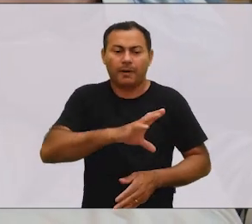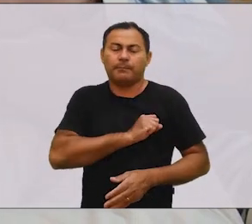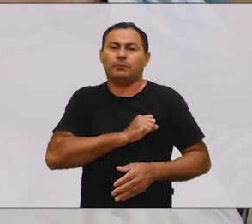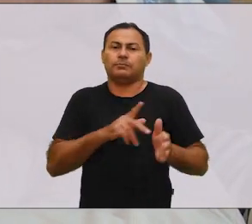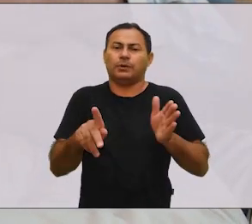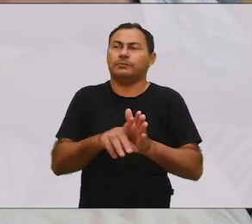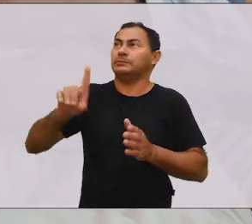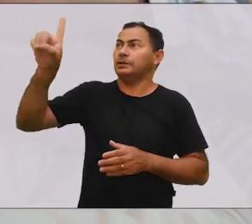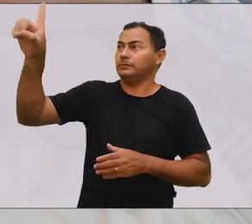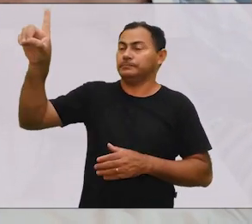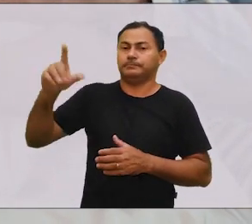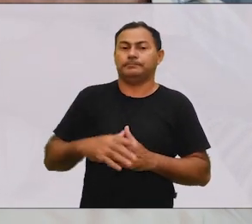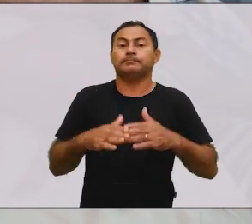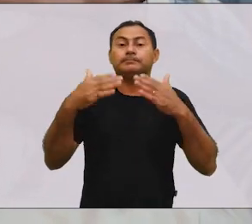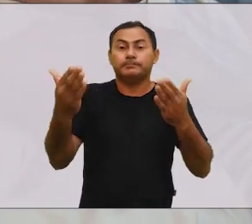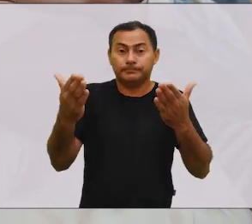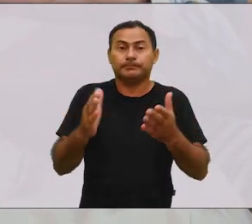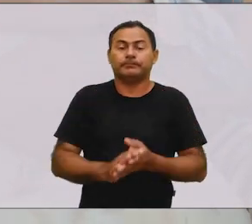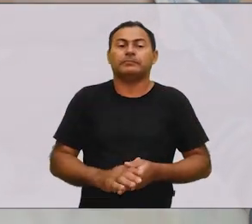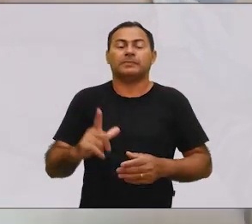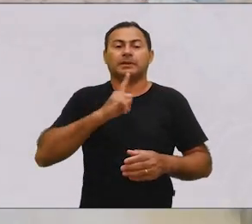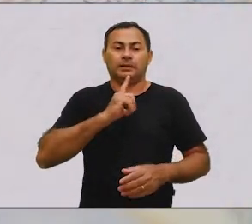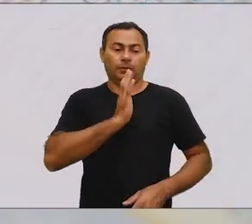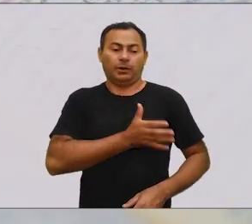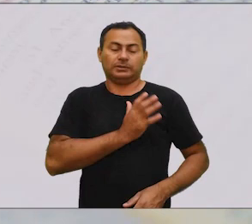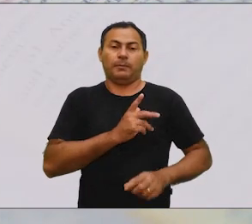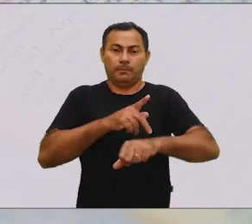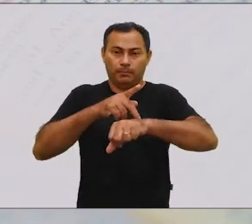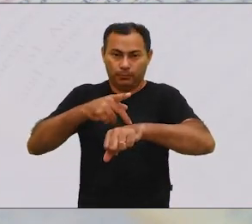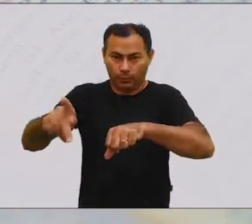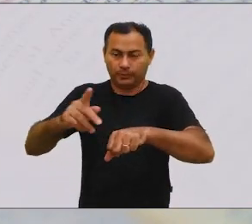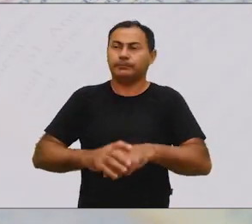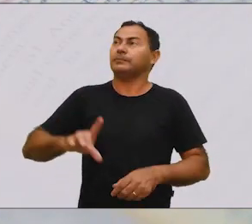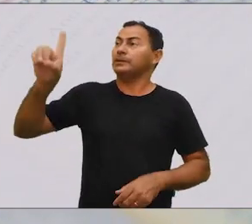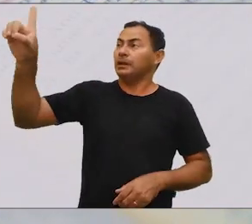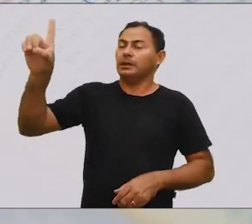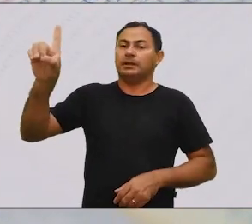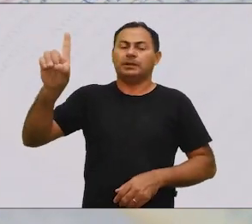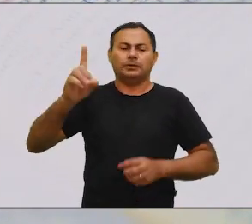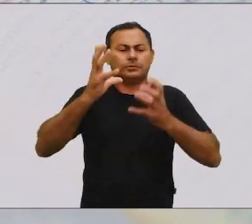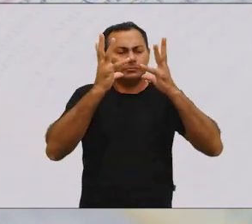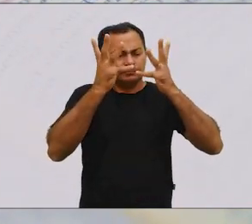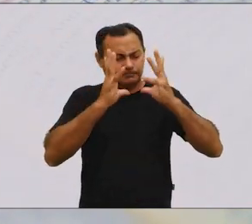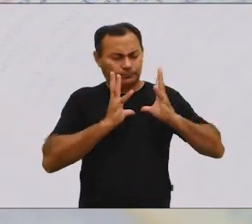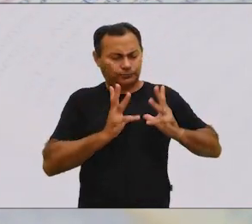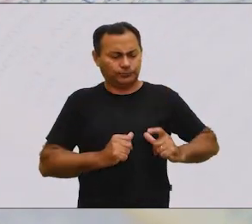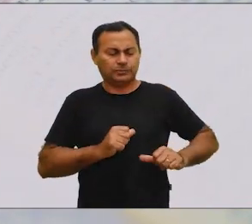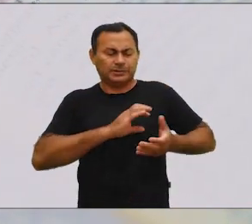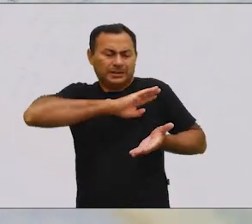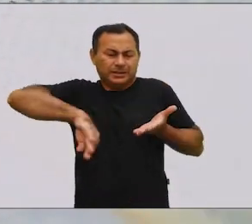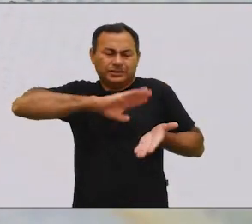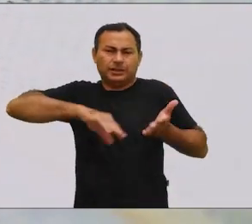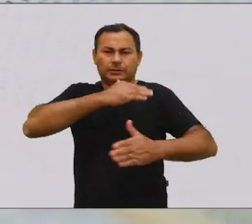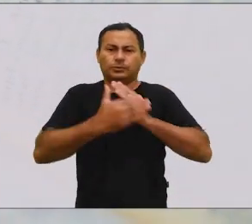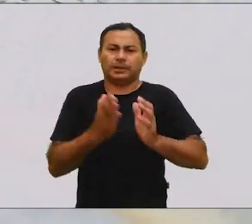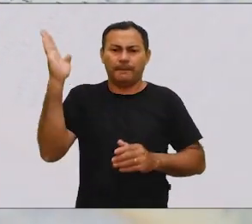amor incondicional de Deus. E enquanto isso, eles têm coração puro. Deus cateteriza dos seus corações